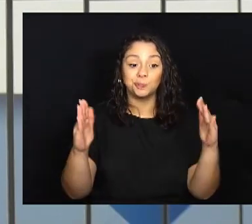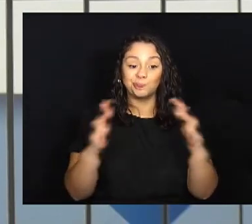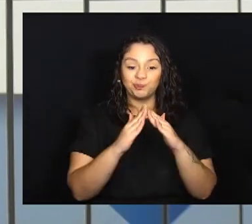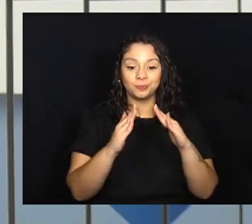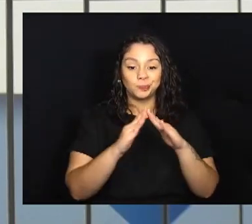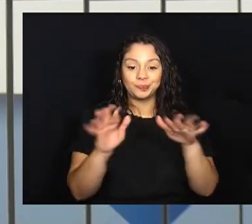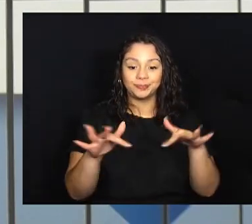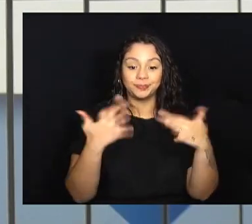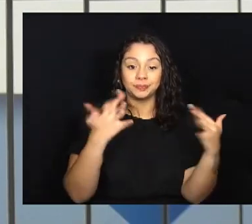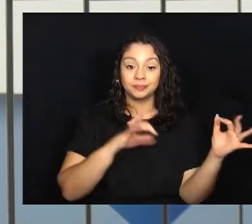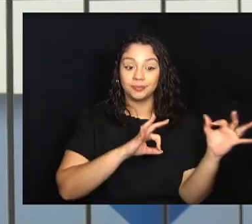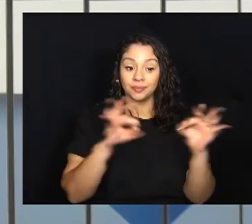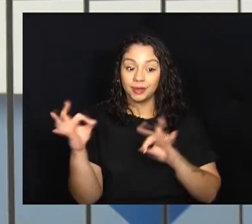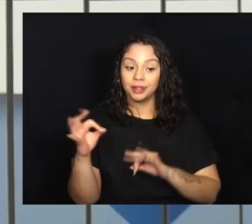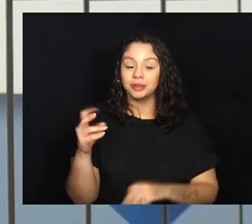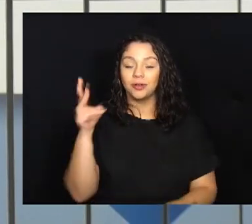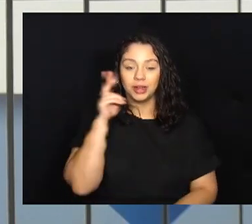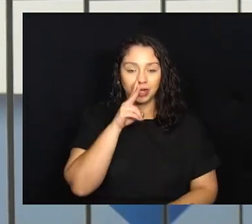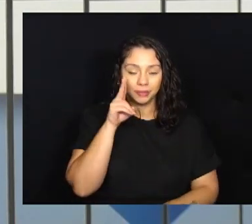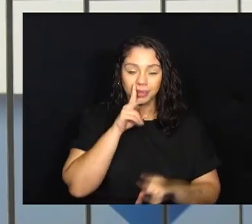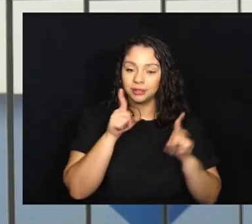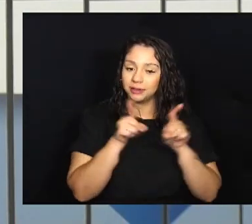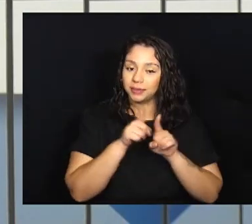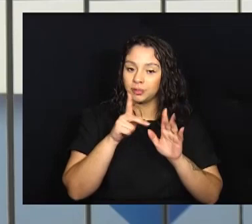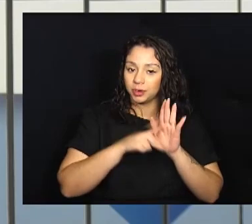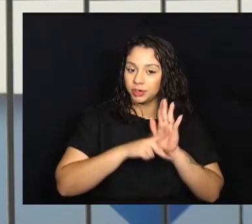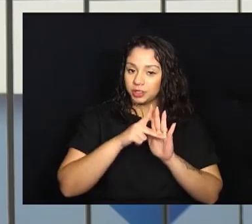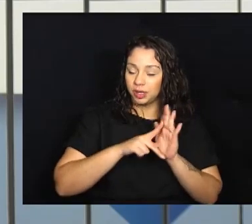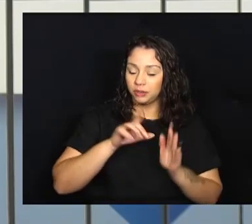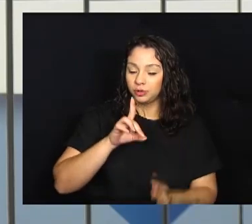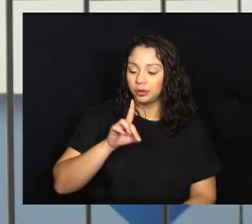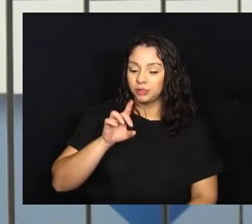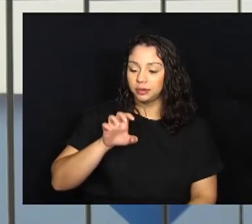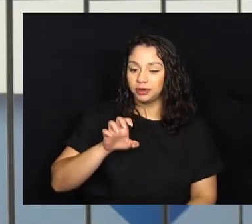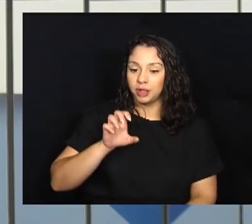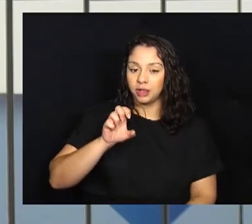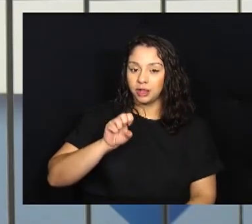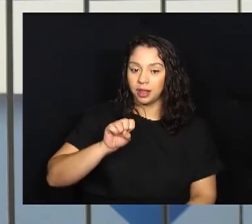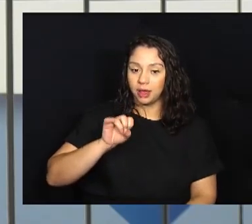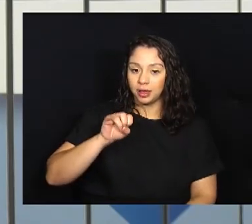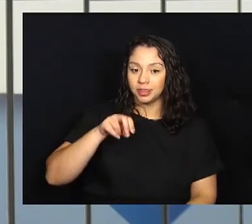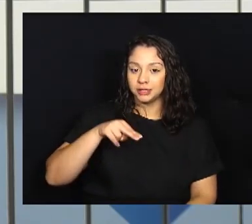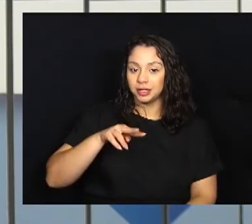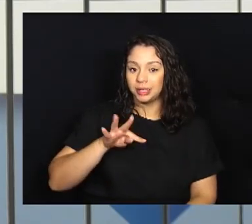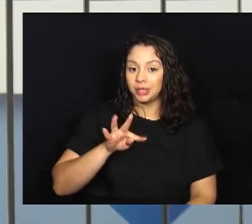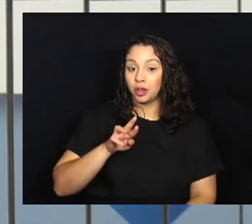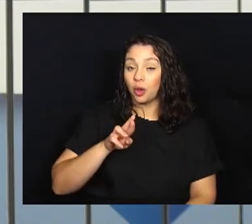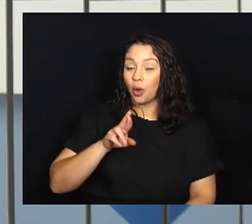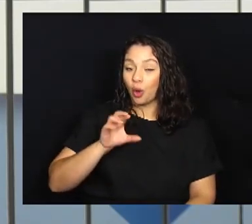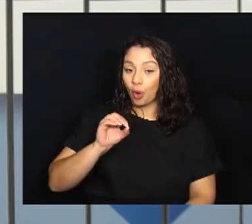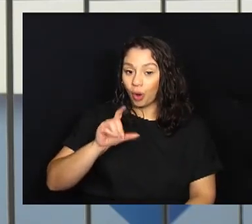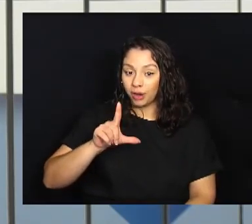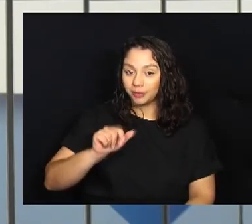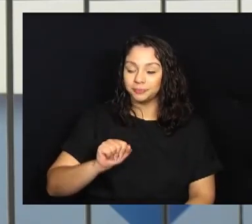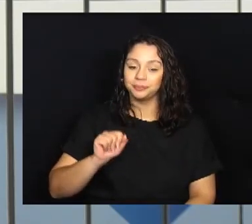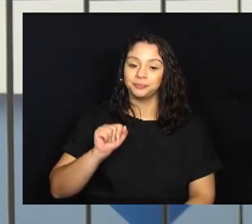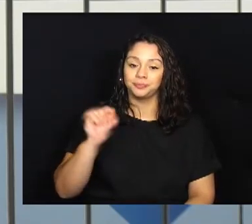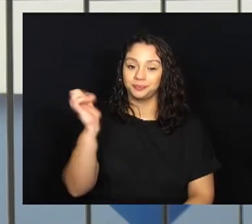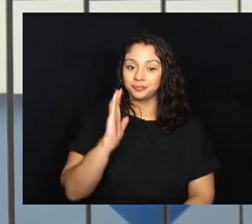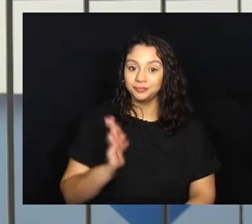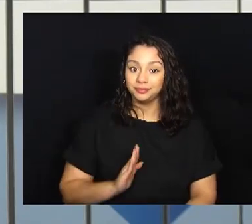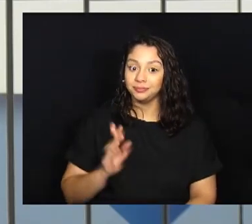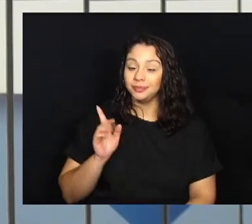o Desenrola Brasil, uma iniciativa do governo federal, tem o objetivo de ajudar a renegociação de dívidas da